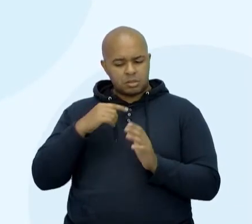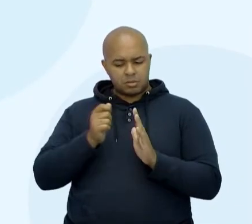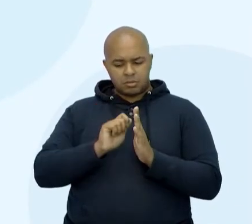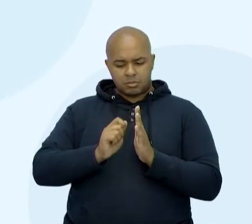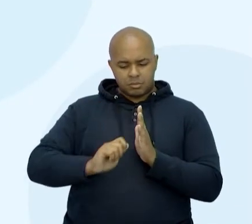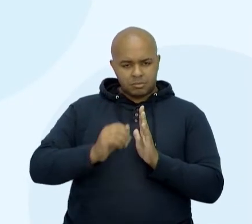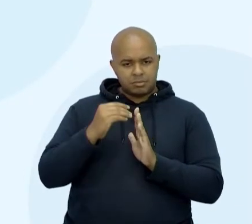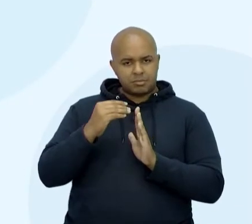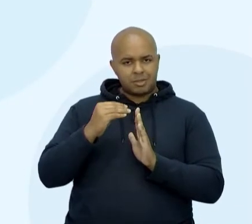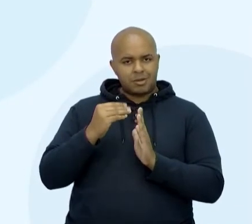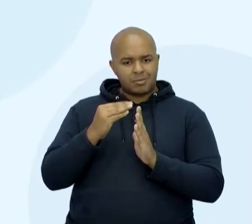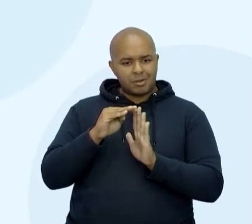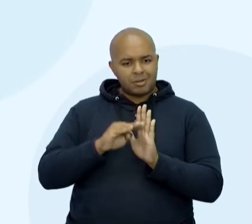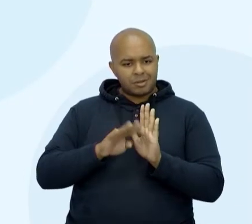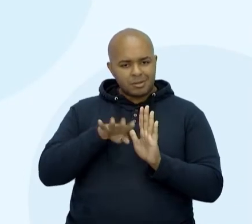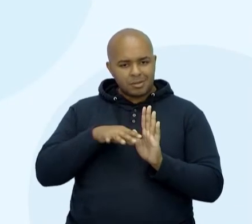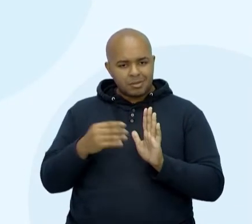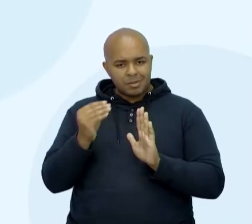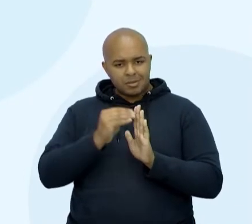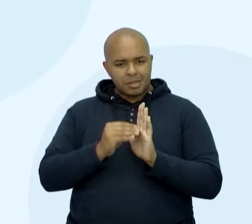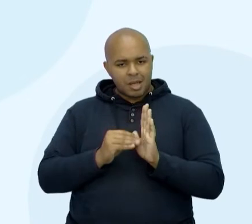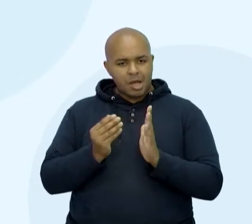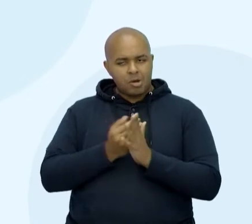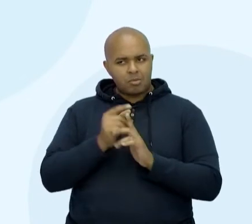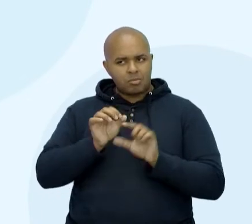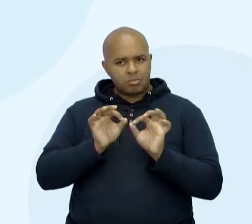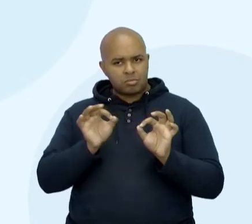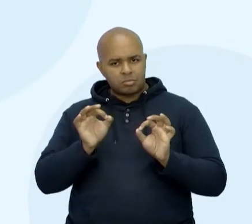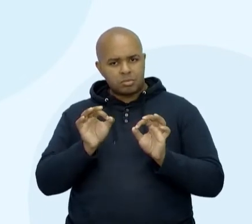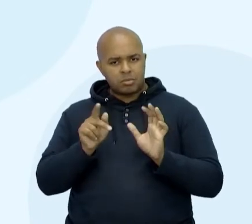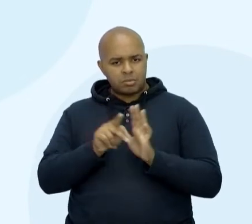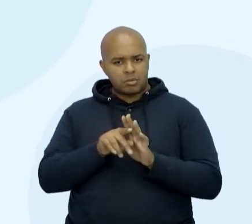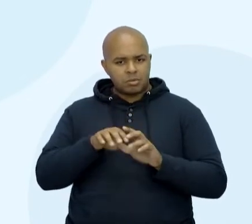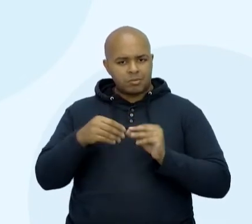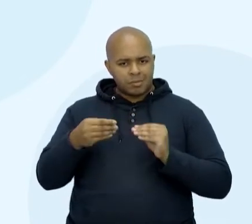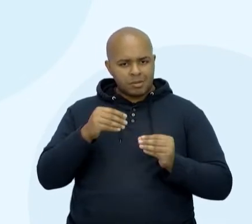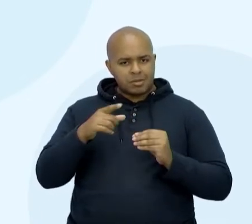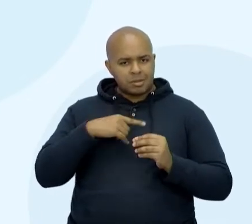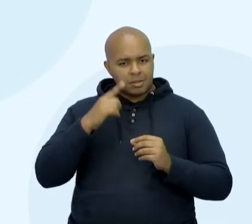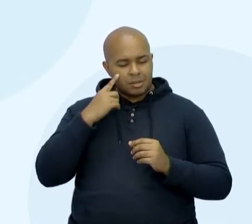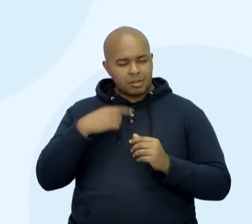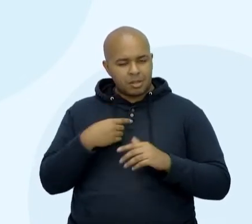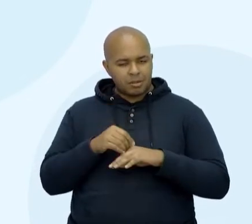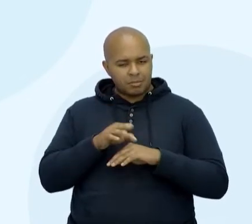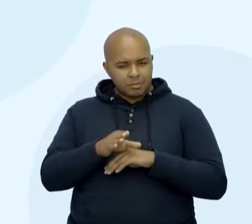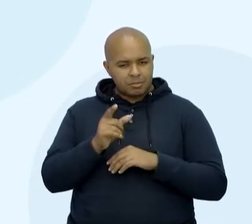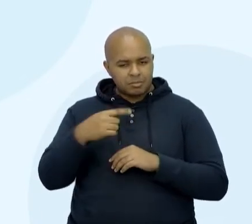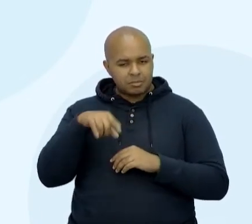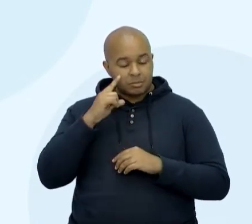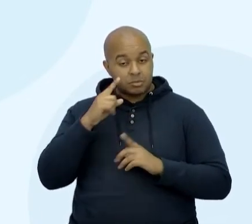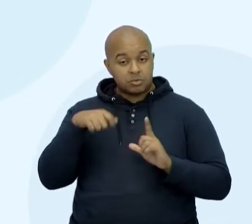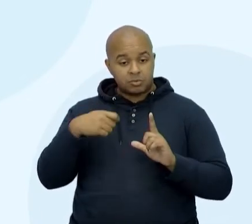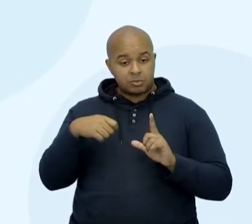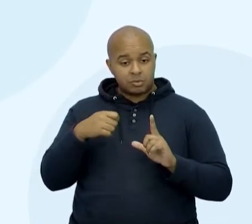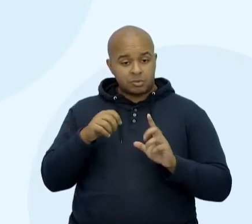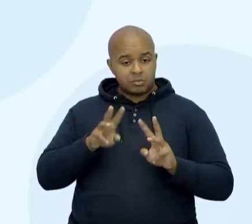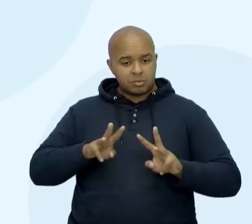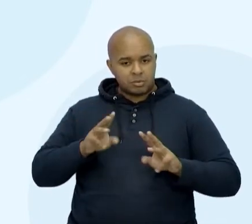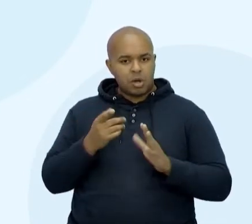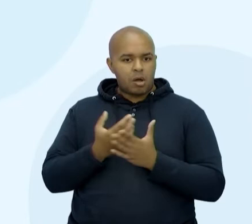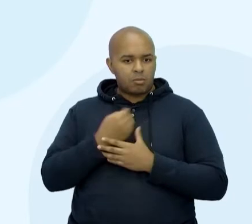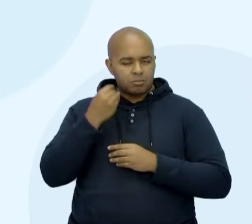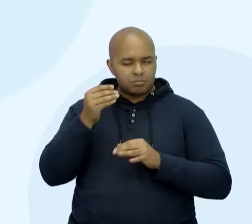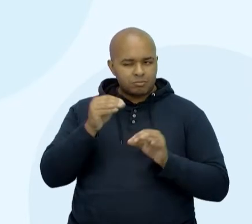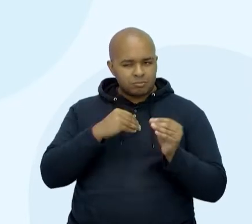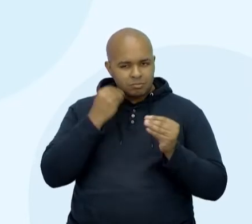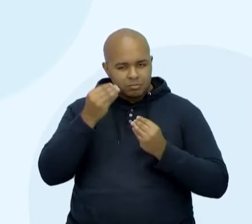preenchem uma tabela com relação a algumas propriedades aí dos plásticos, tá? Eu deixo aí como indicação um vídeo de um